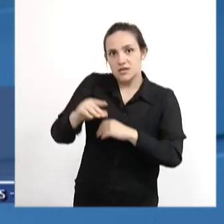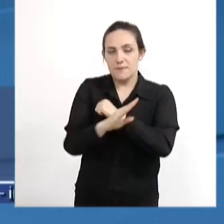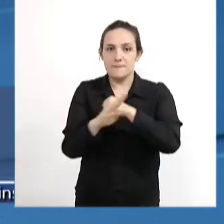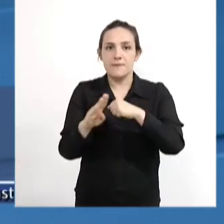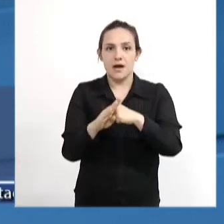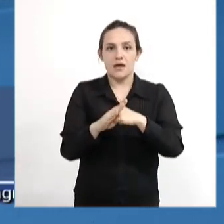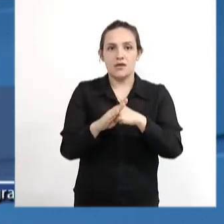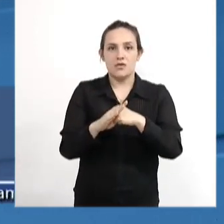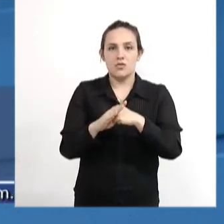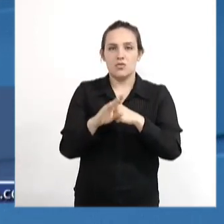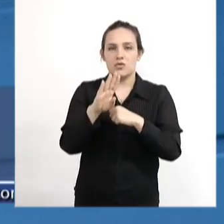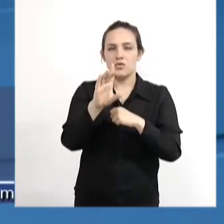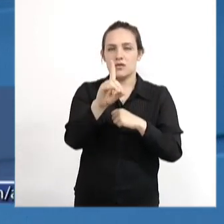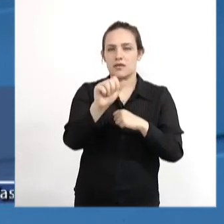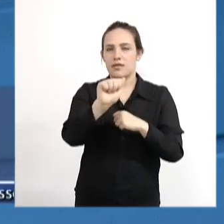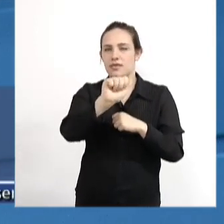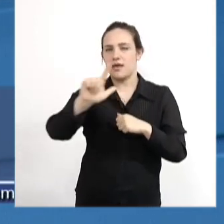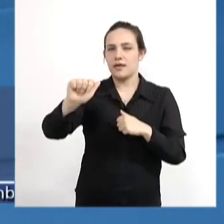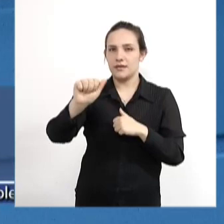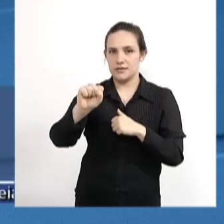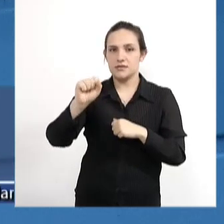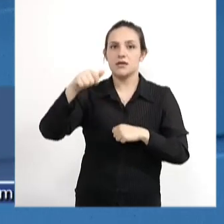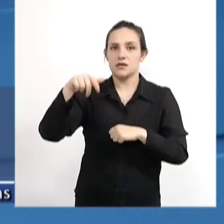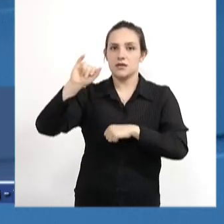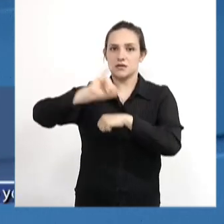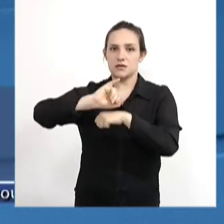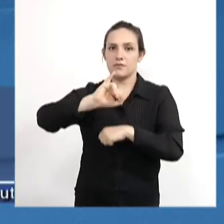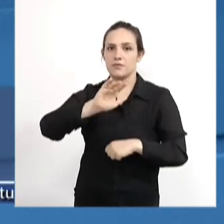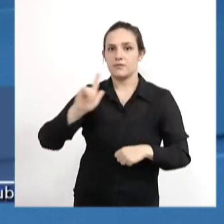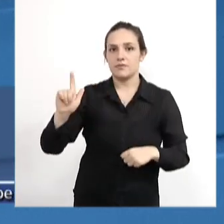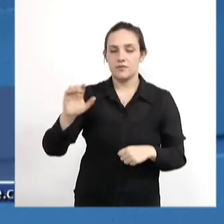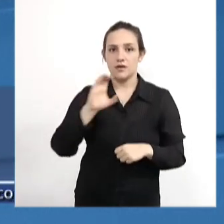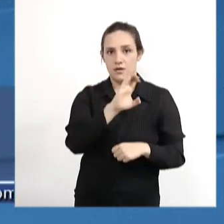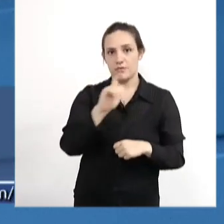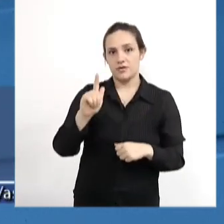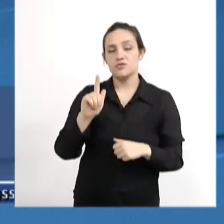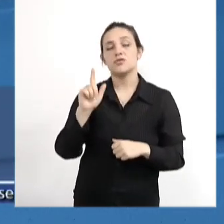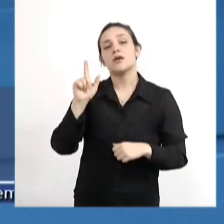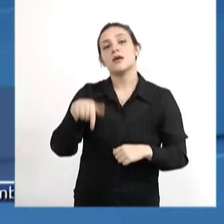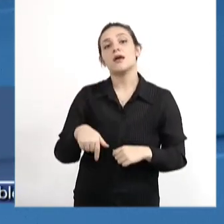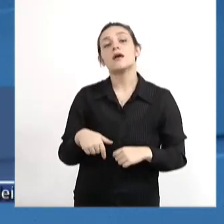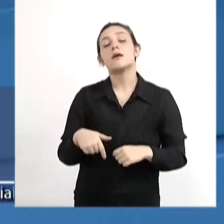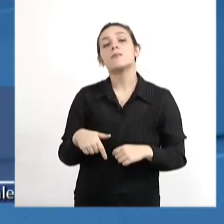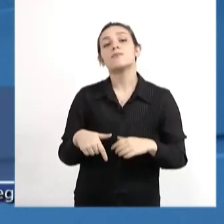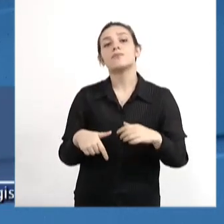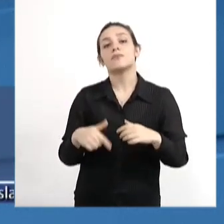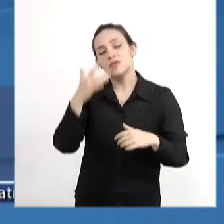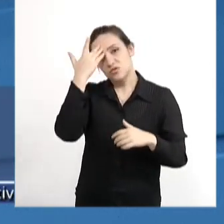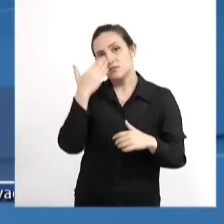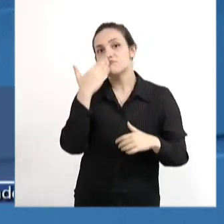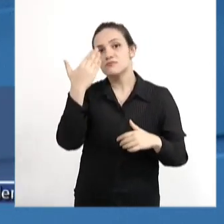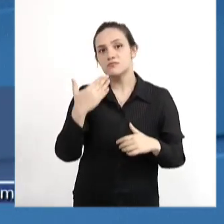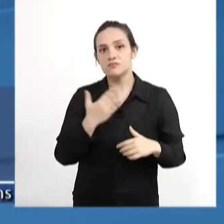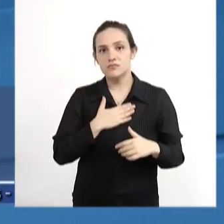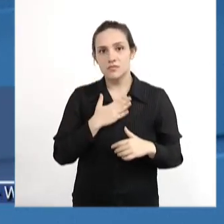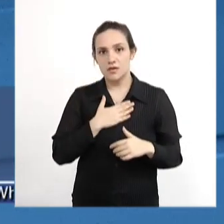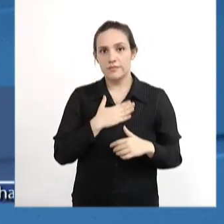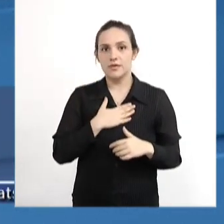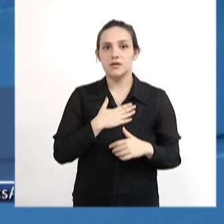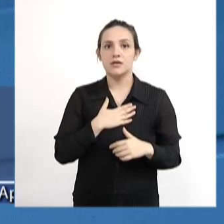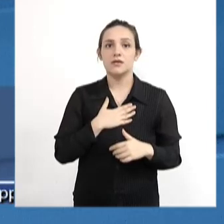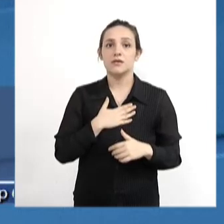nesta capital. Essa indicação foi encaminhada diretamente ao meu gabinete